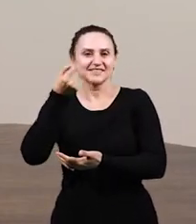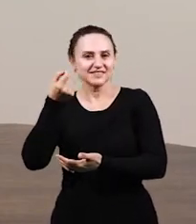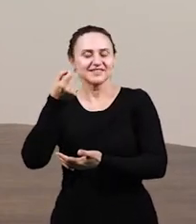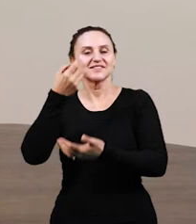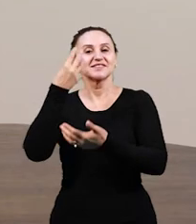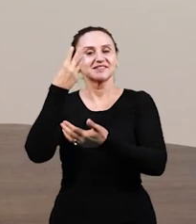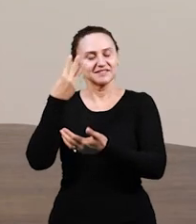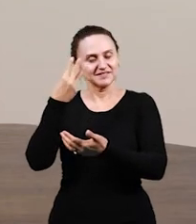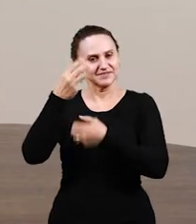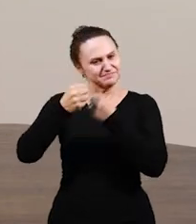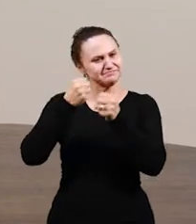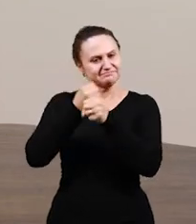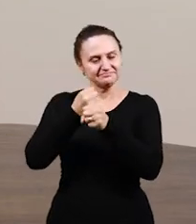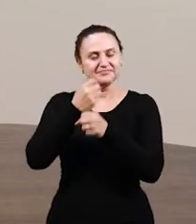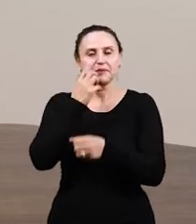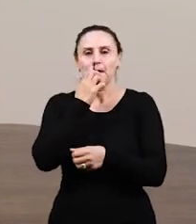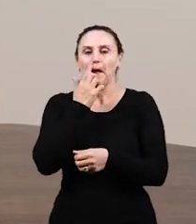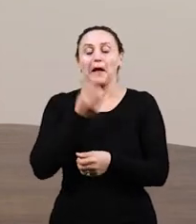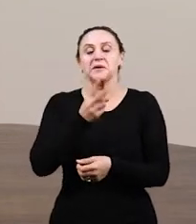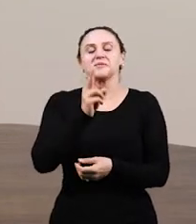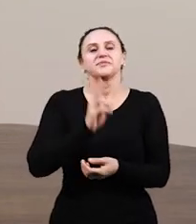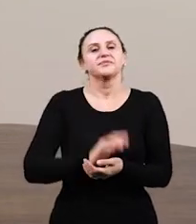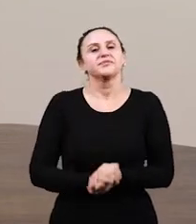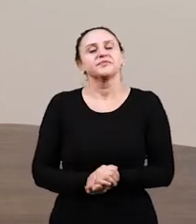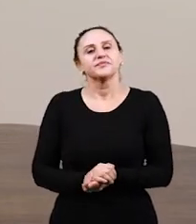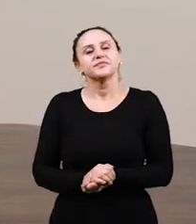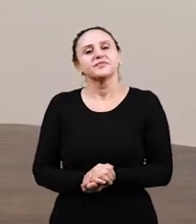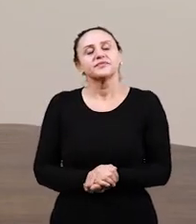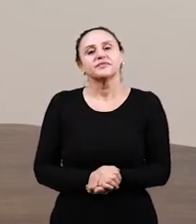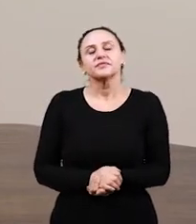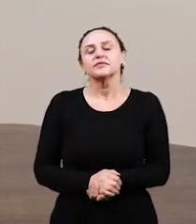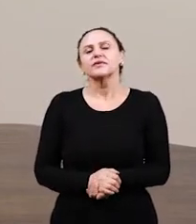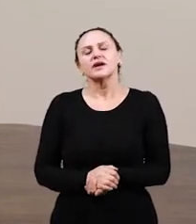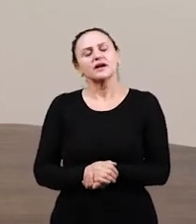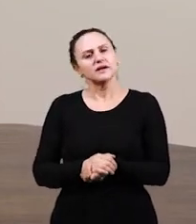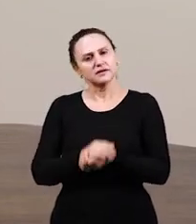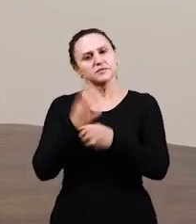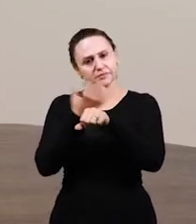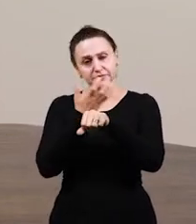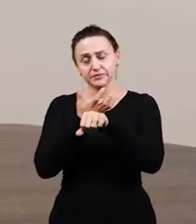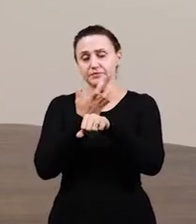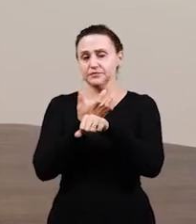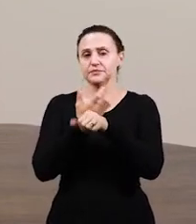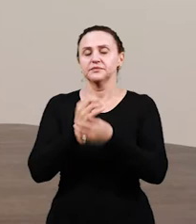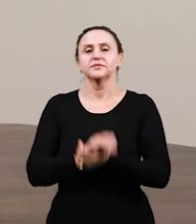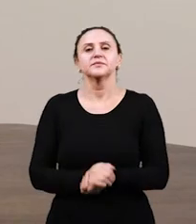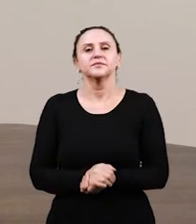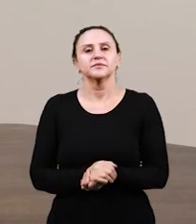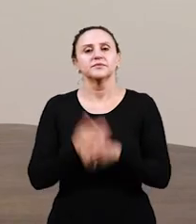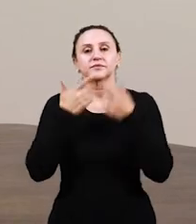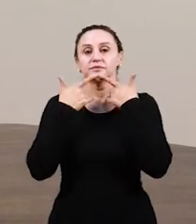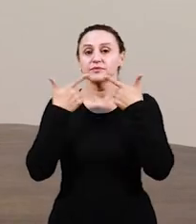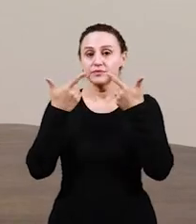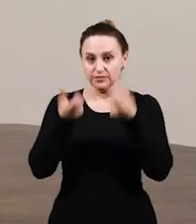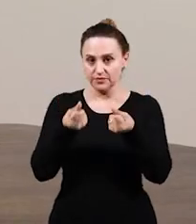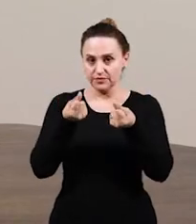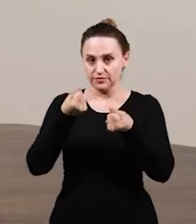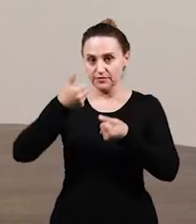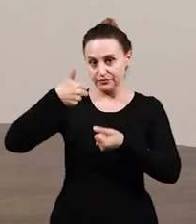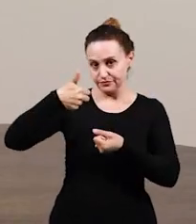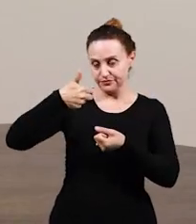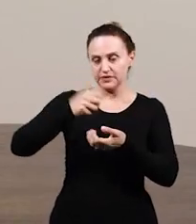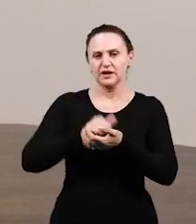longo já nessa nessa disciplina de linguística um nossos objetivos principais